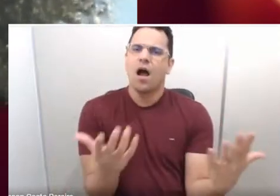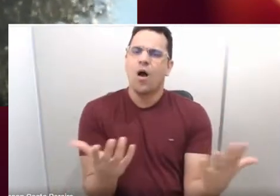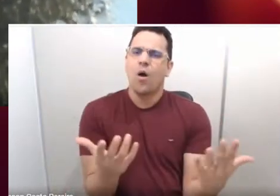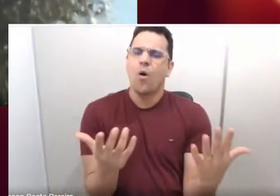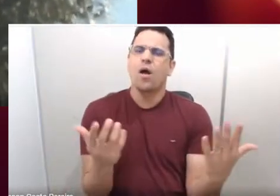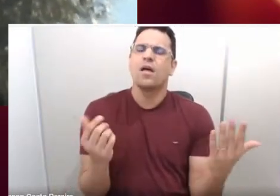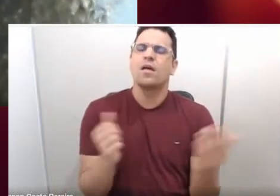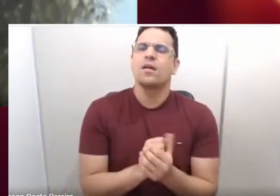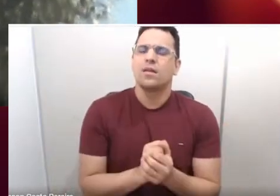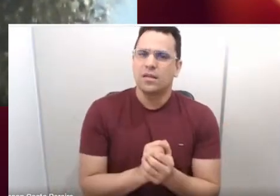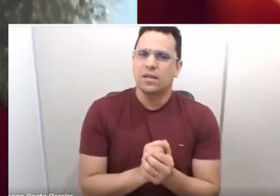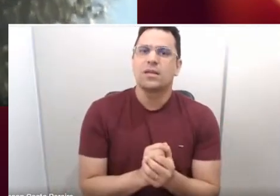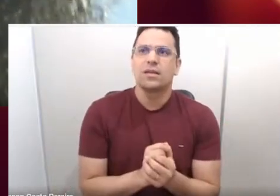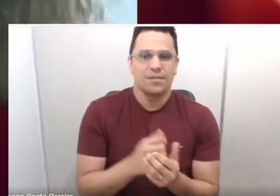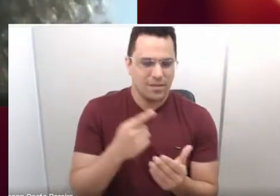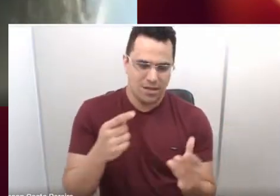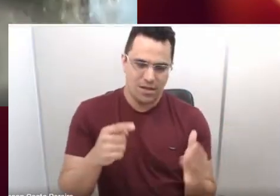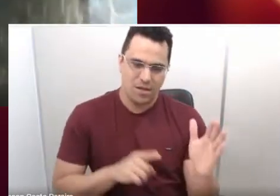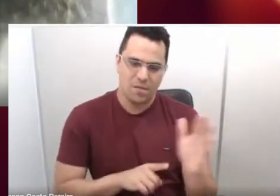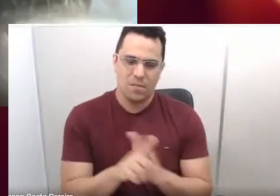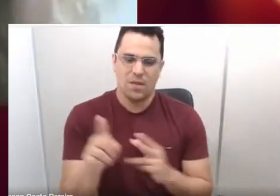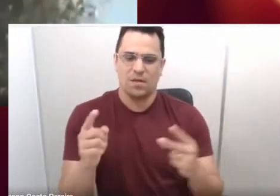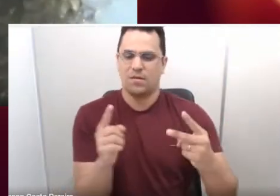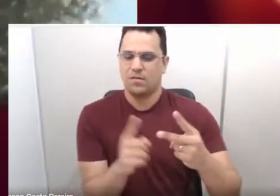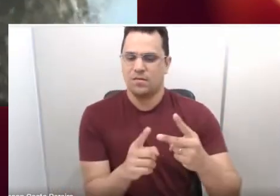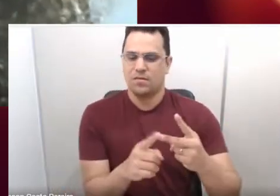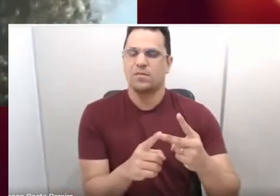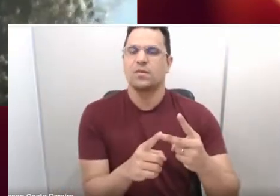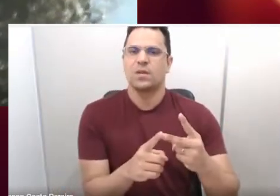a outra questão que a gente estava querendo, né? Aí, trazendo até